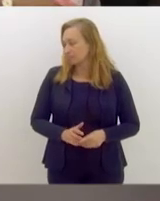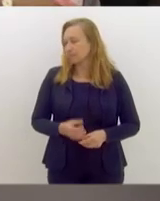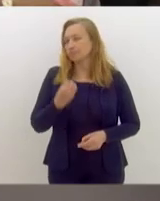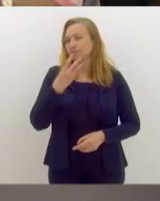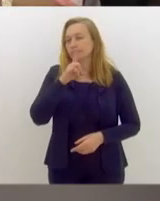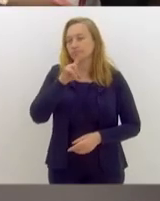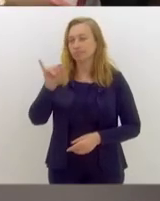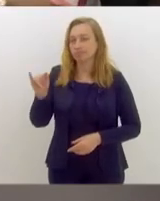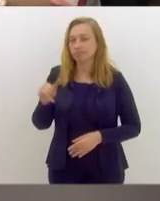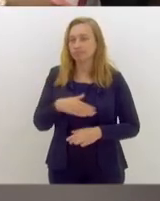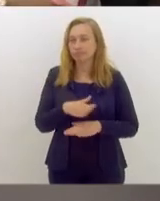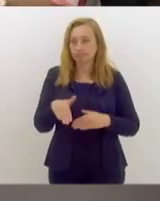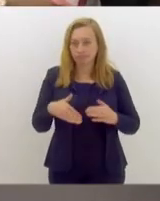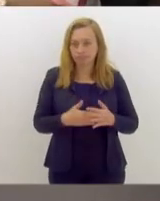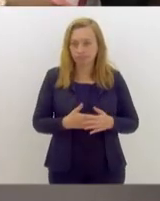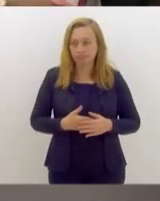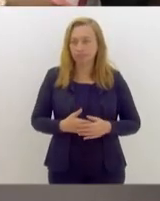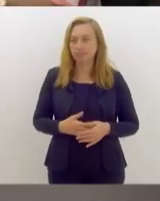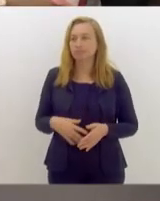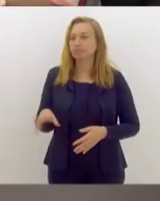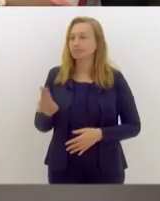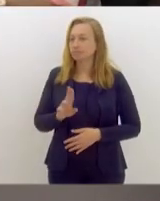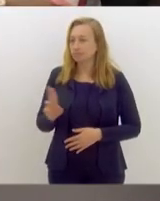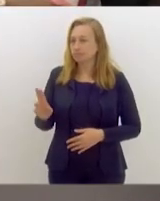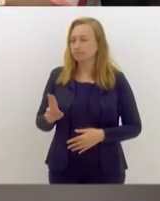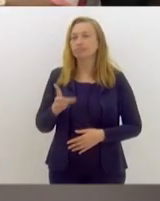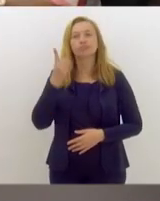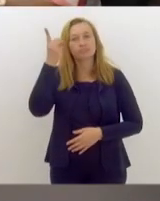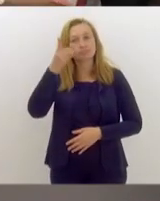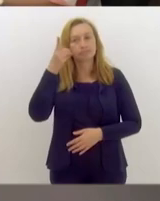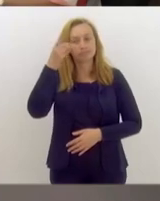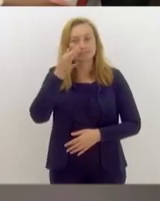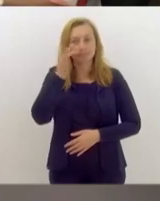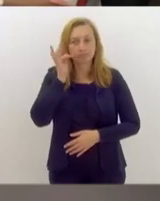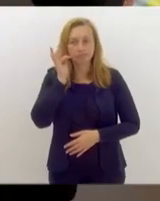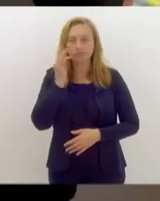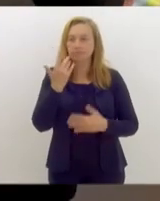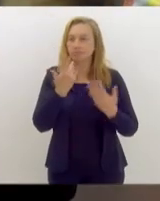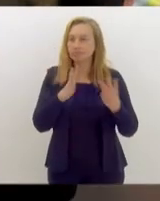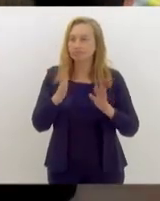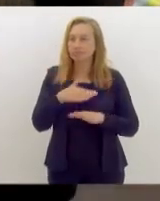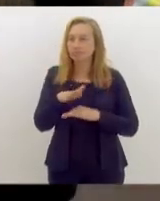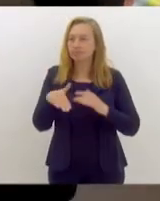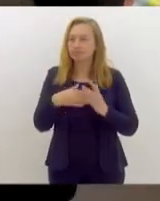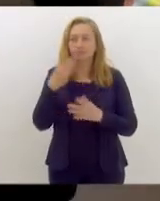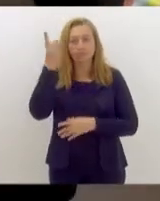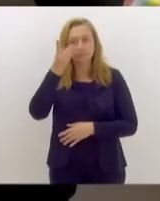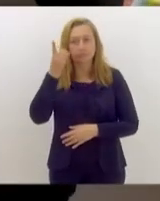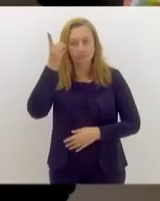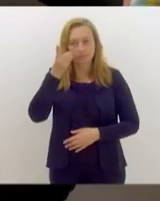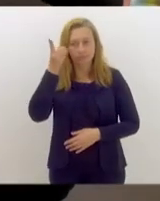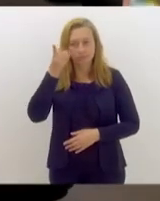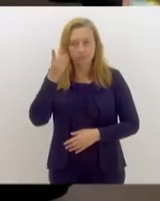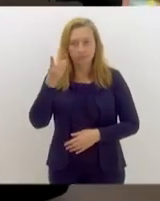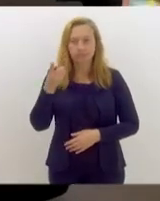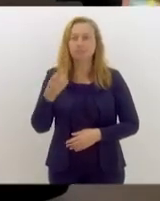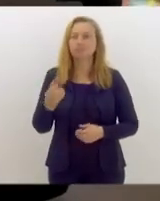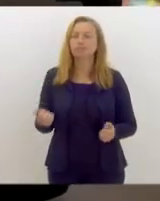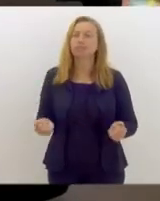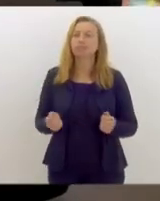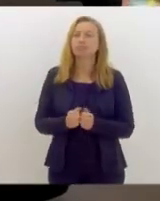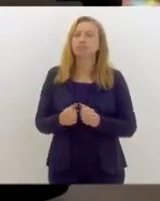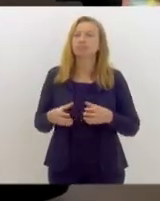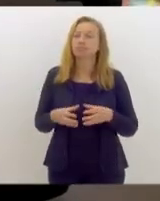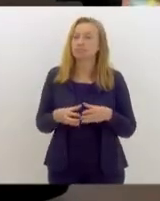Bom dia a todos. Em nome do deputado Flávio Serafim, cumprimentar todos os deputados e deputadas que compõem a comissão e